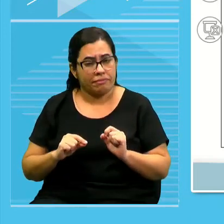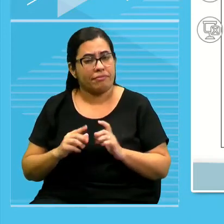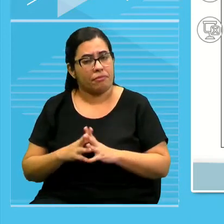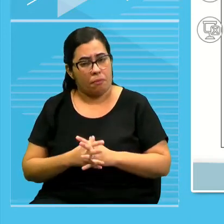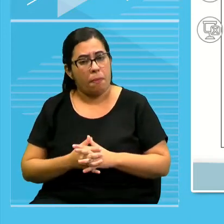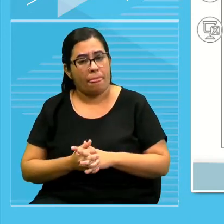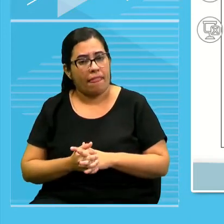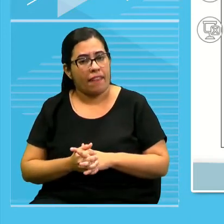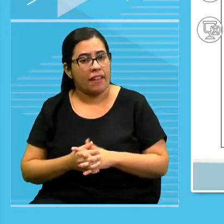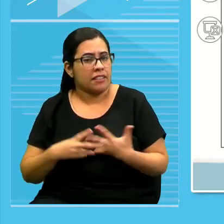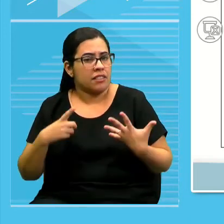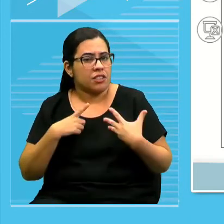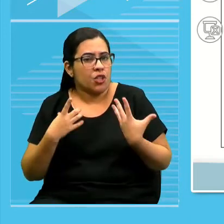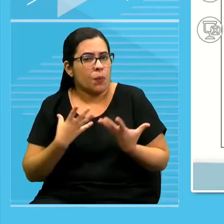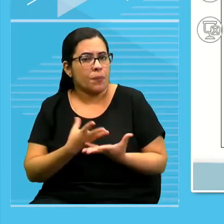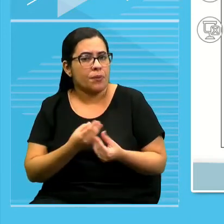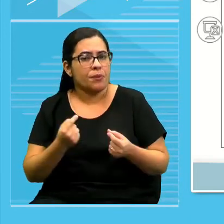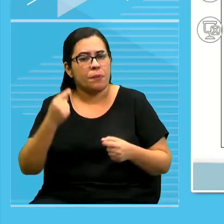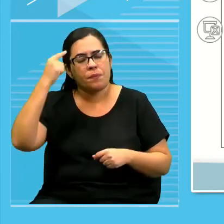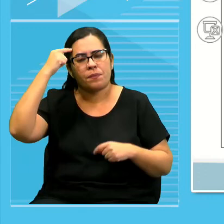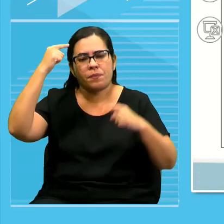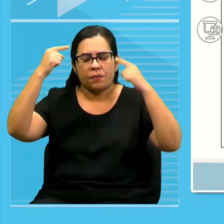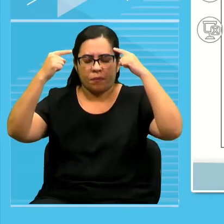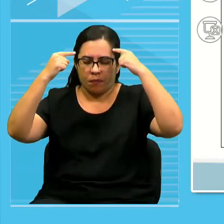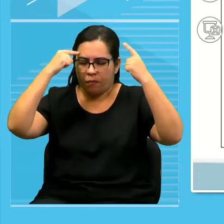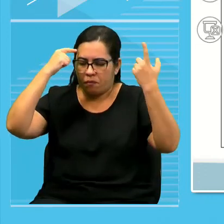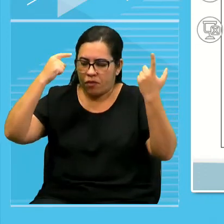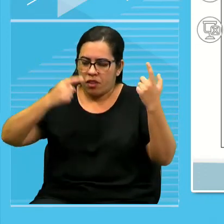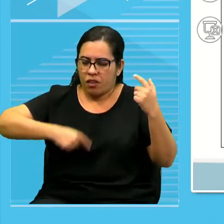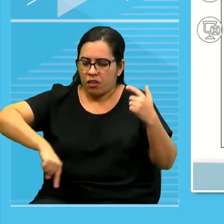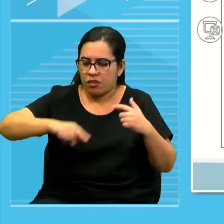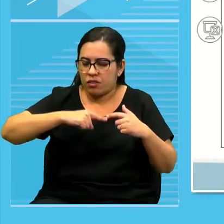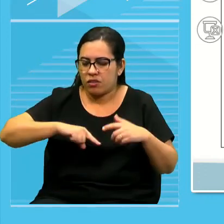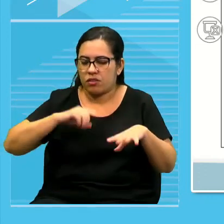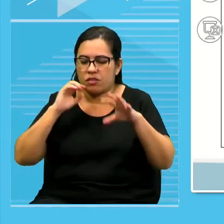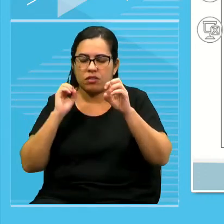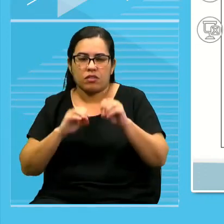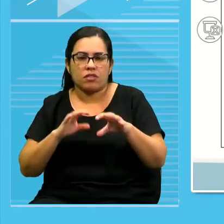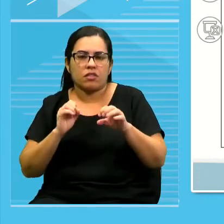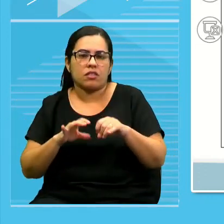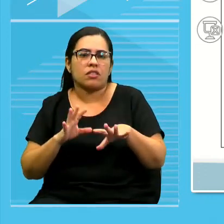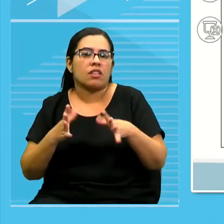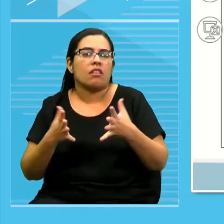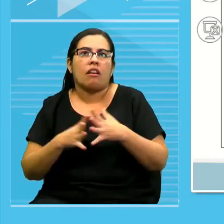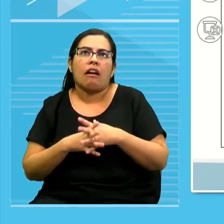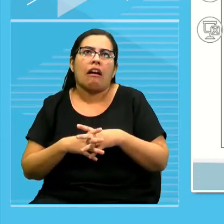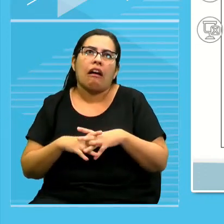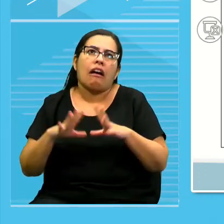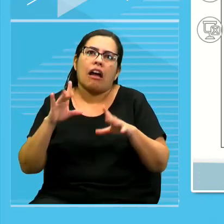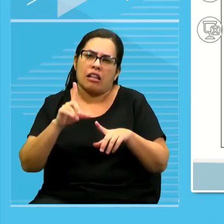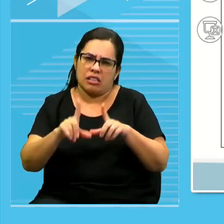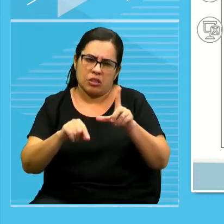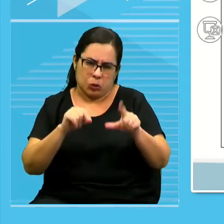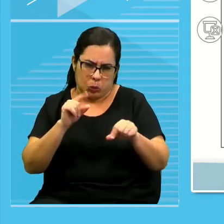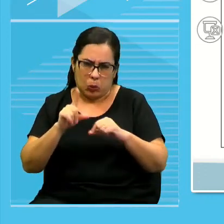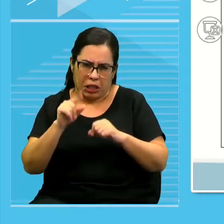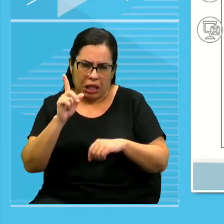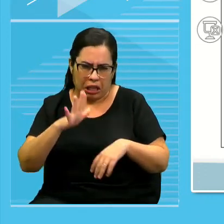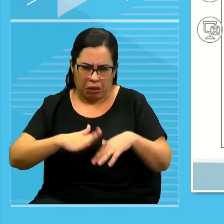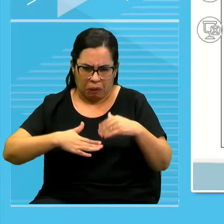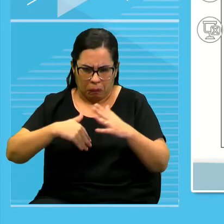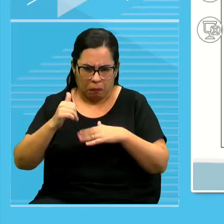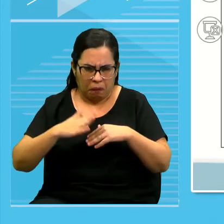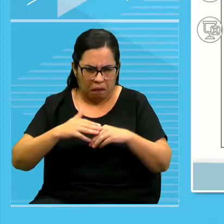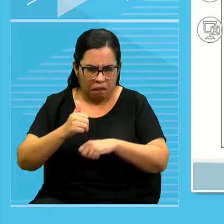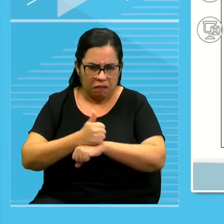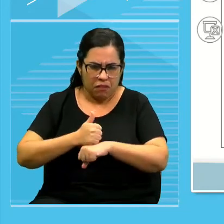e existia muita aquela ideia de que o que a gente iria ensinar nessa disciplina a é a escolher uma profissão e não